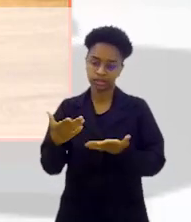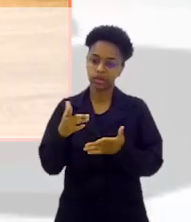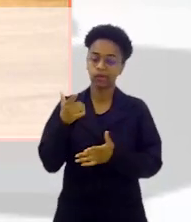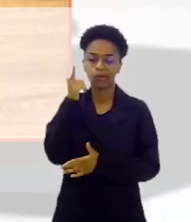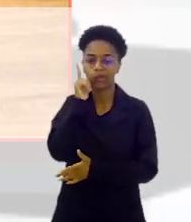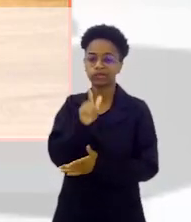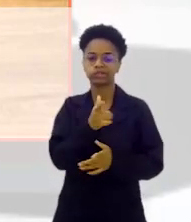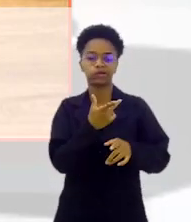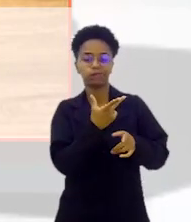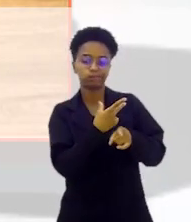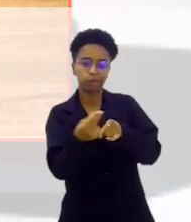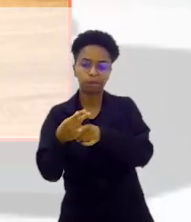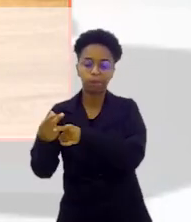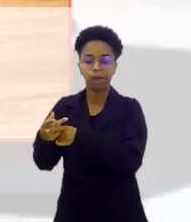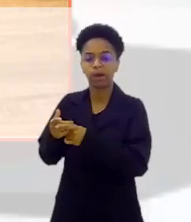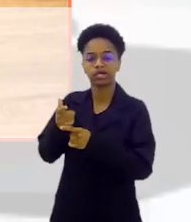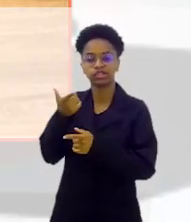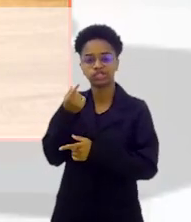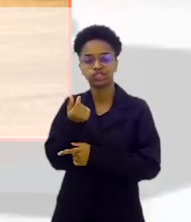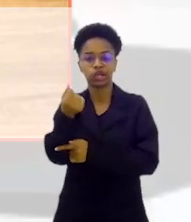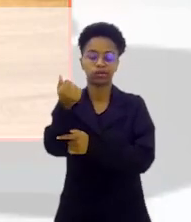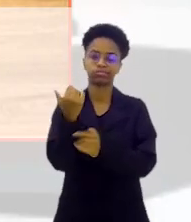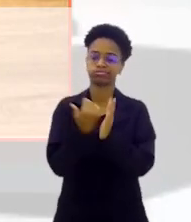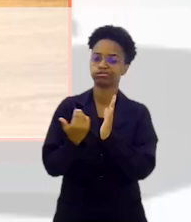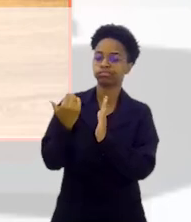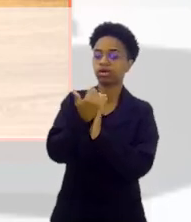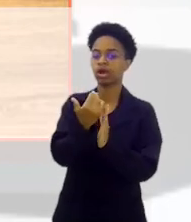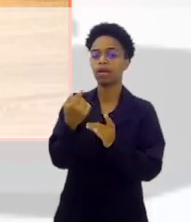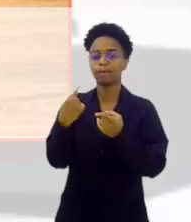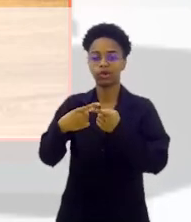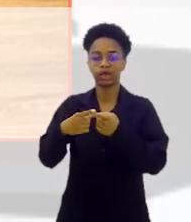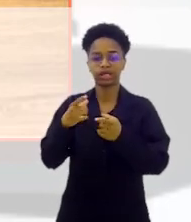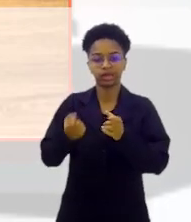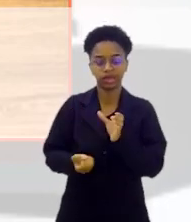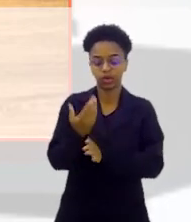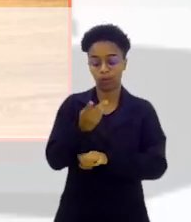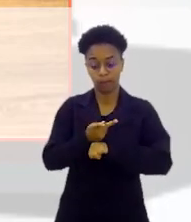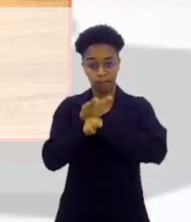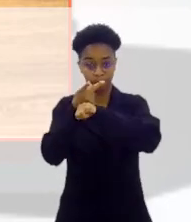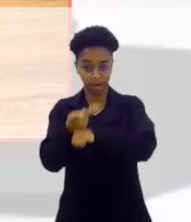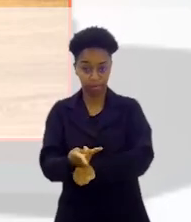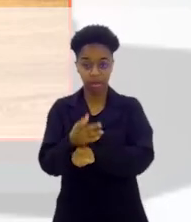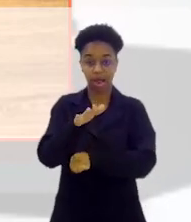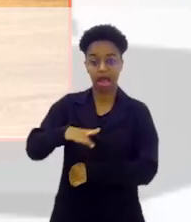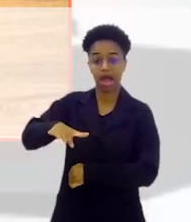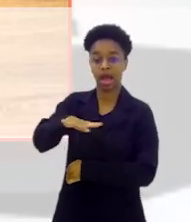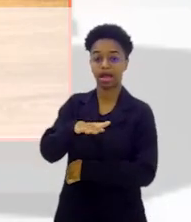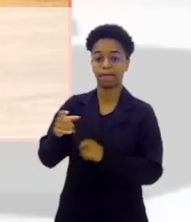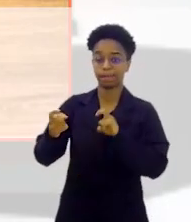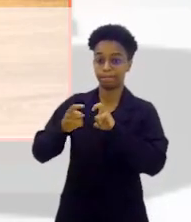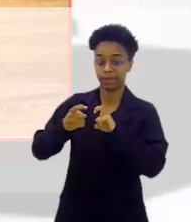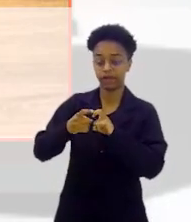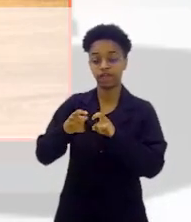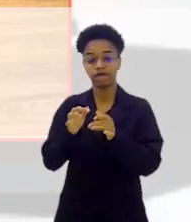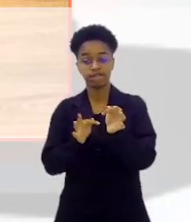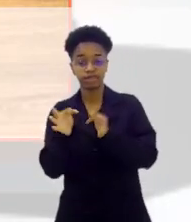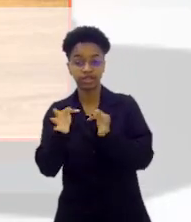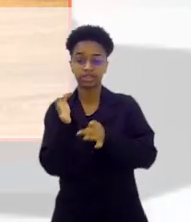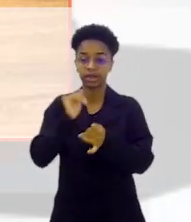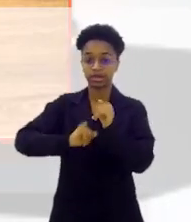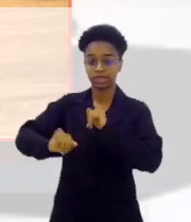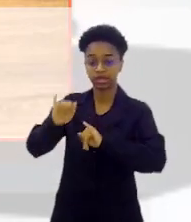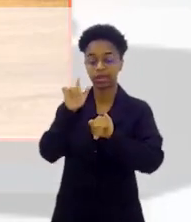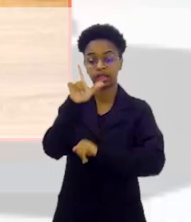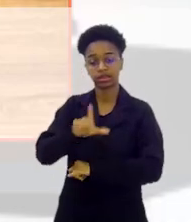deixado toda a sua fortuna para a criação de uma condecoração que contemplasse as categorias de medicina, física,